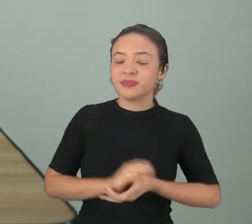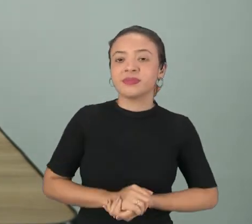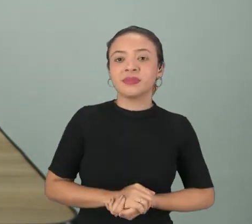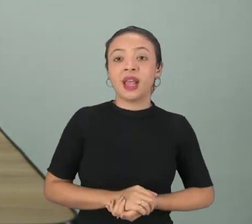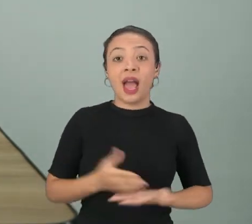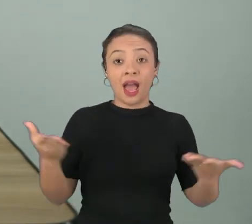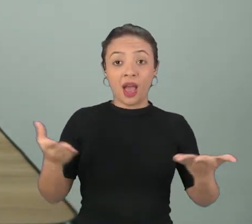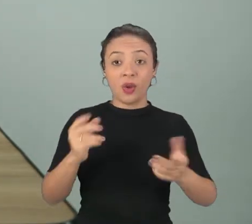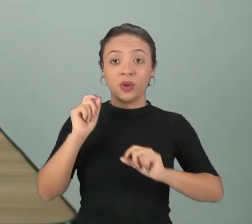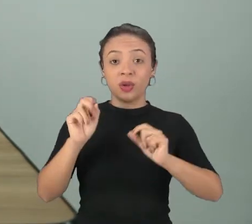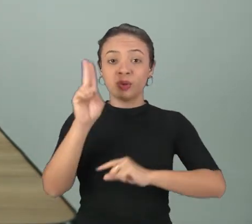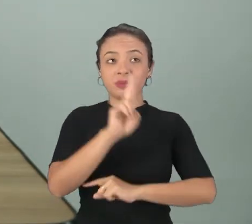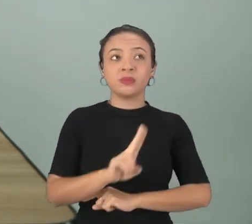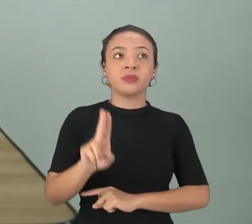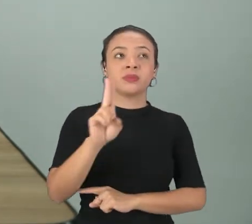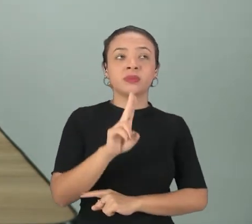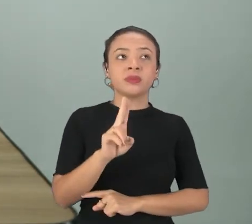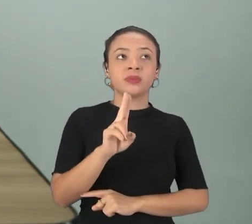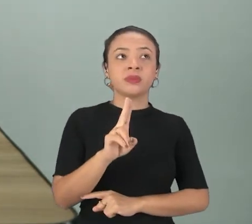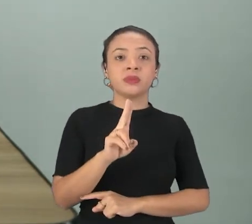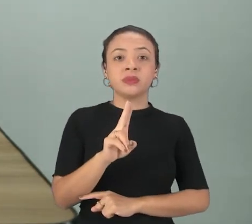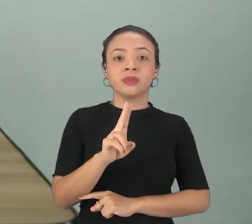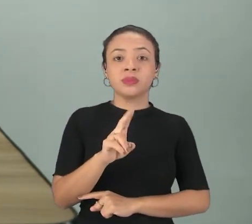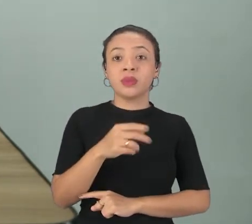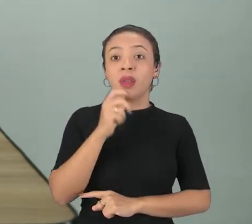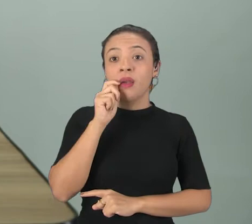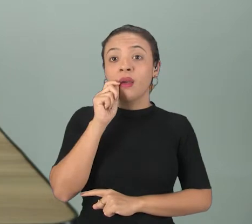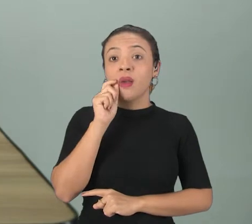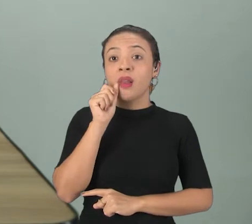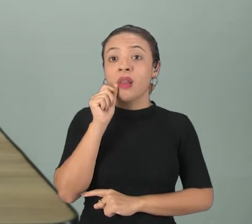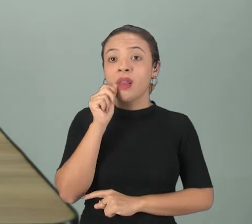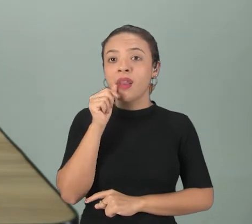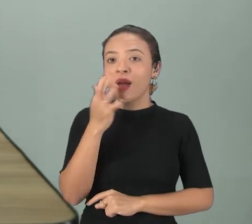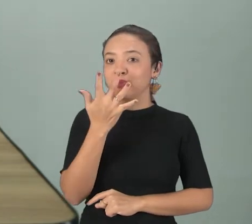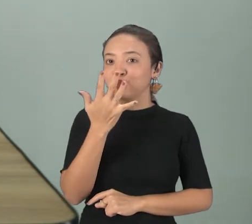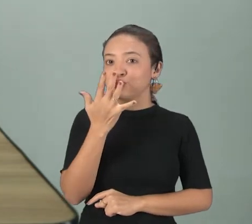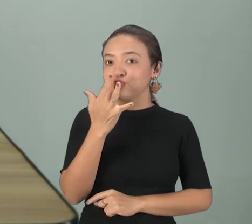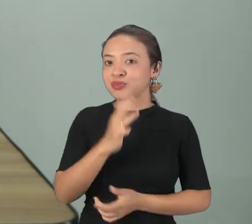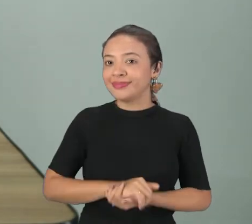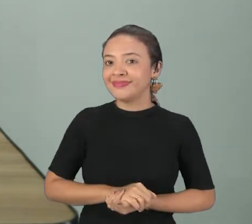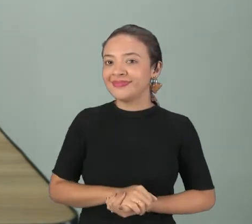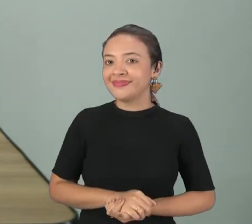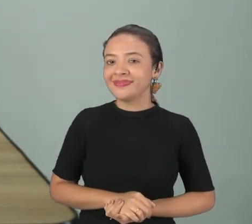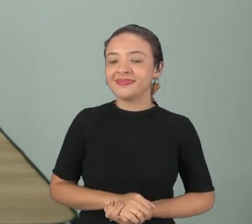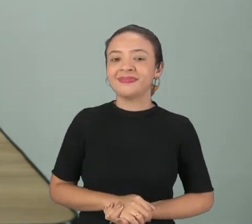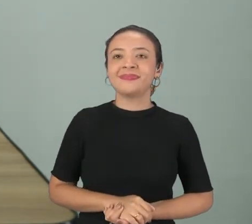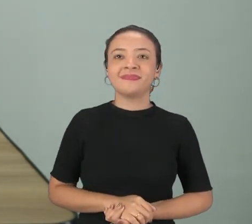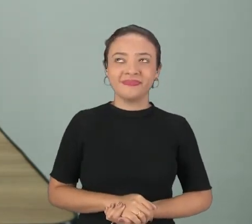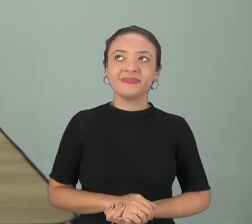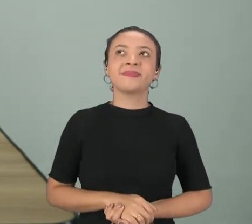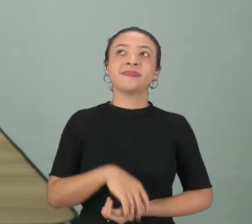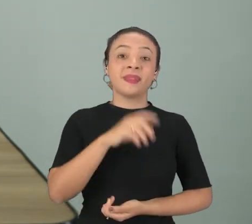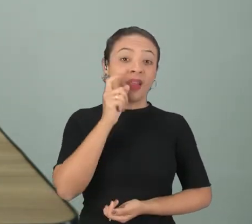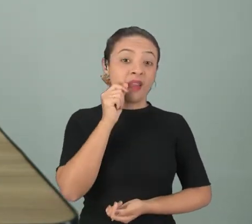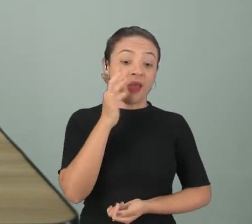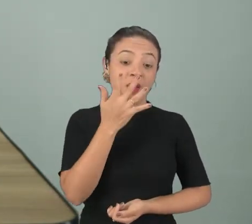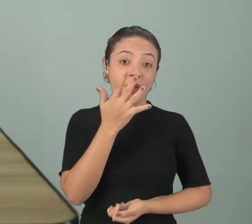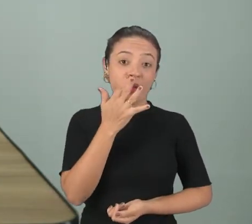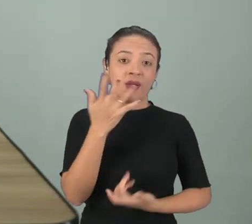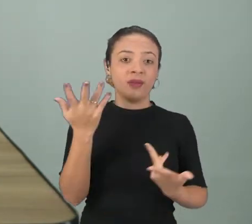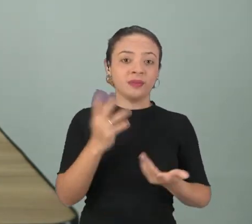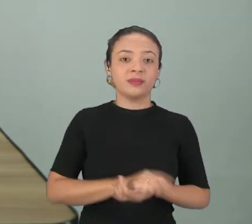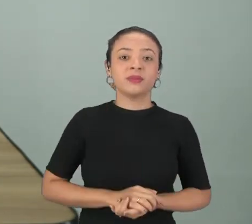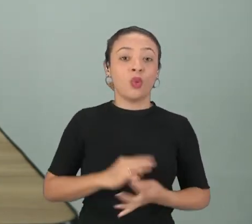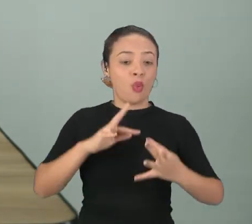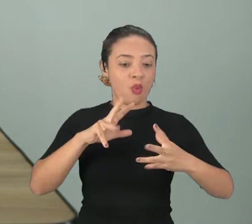só que agora nós vamos utilizar o lápis de colorir isso mesmo aquele lápis de cor lápis que usamos para